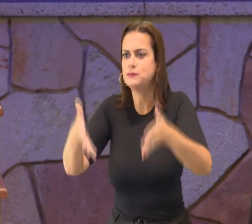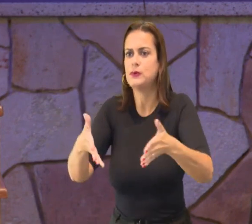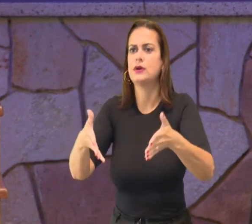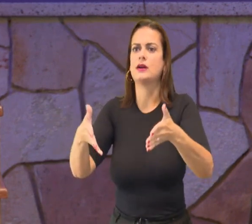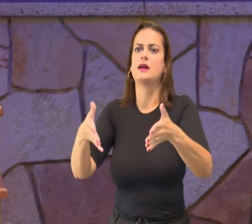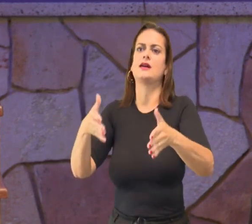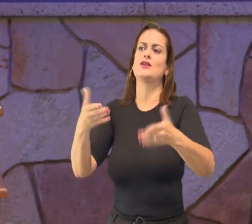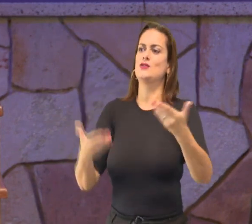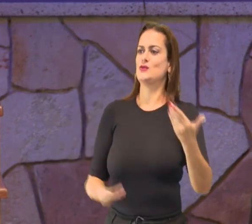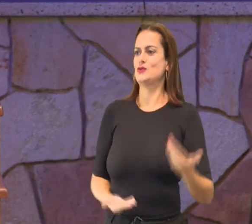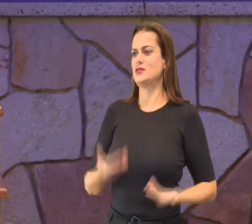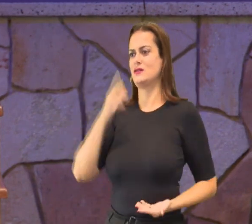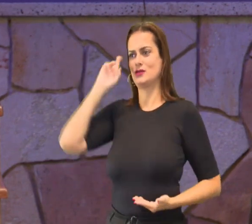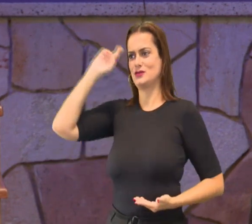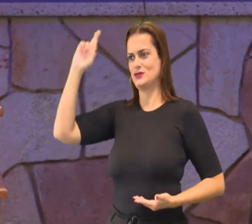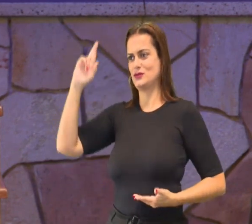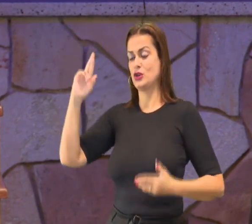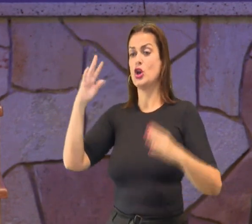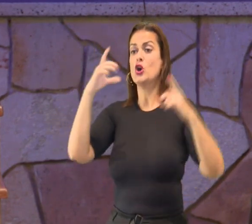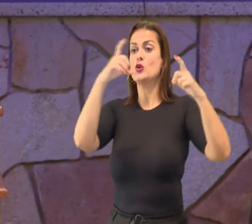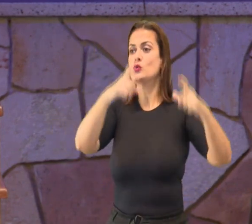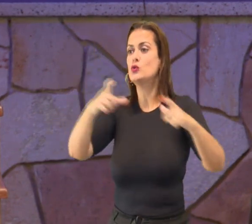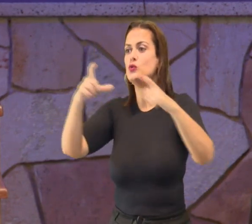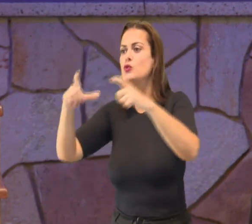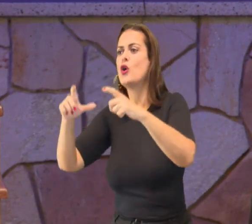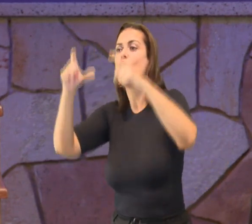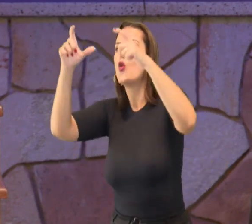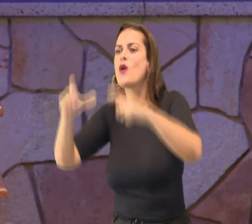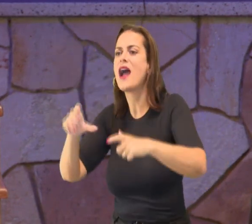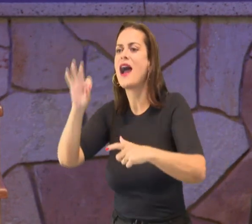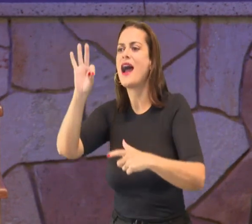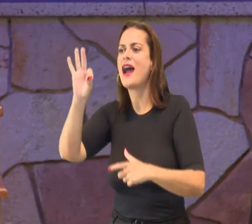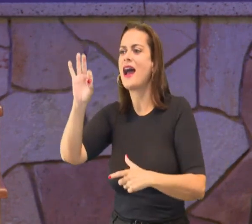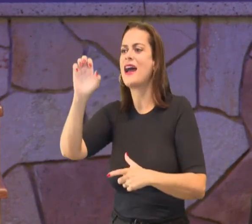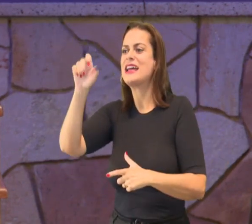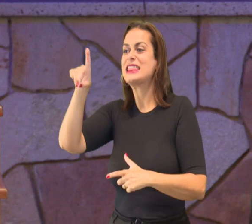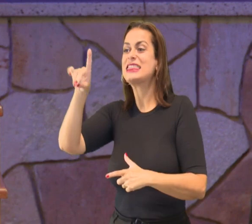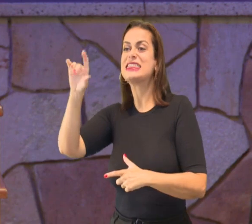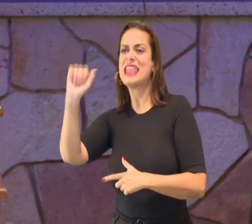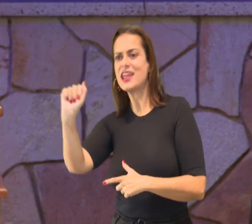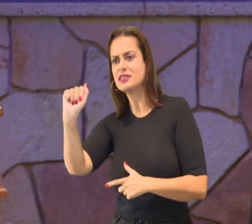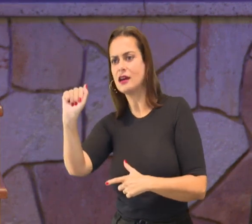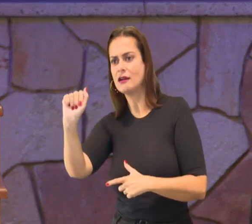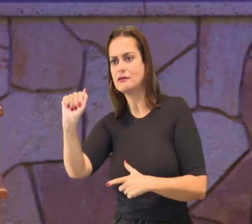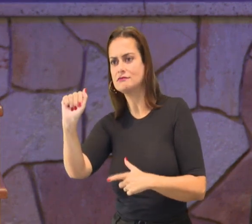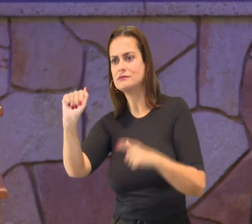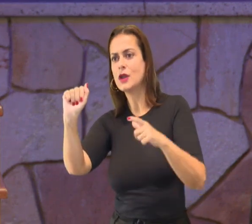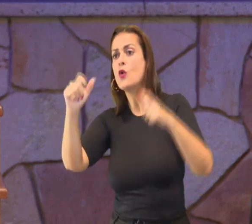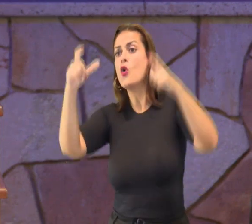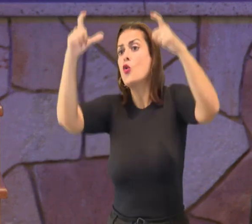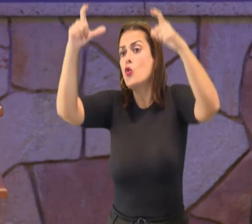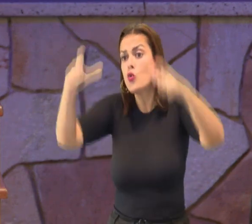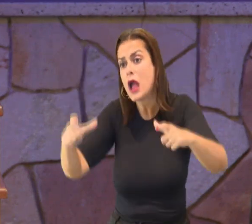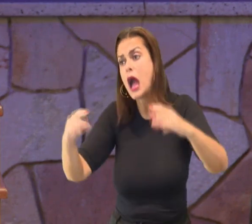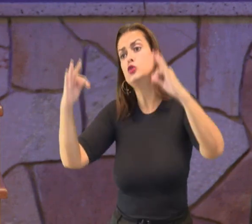mobilidade da tenda ou das tendas e dos sacrifícios e de todas as outras atividades